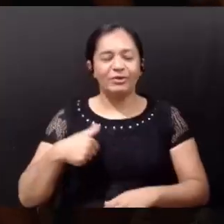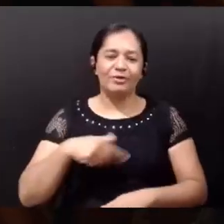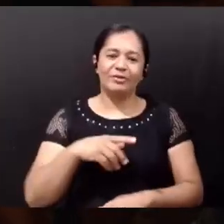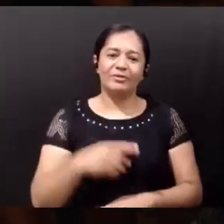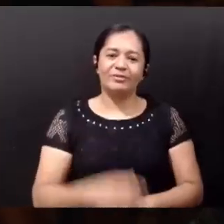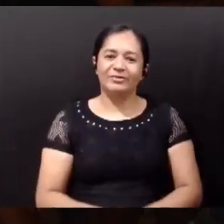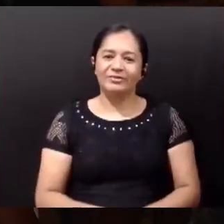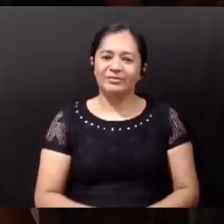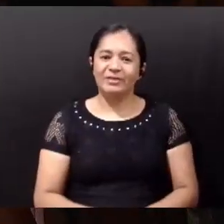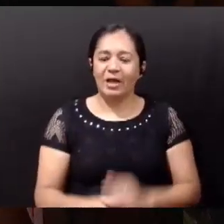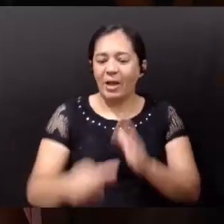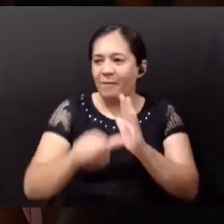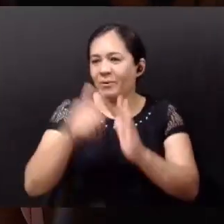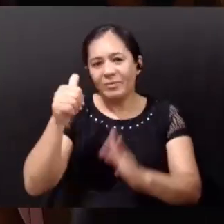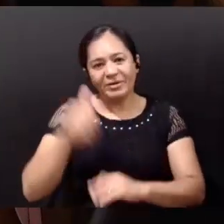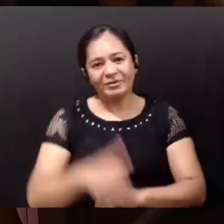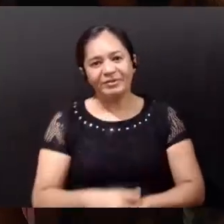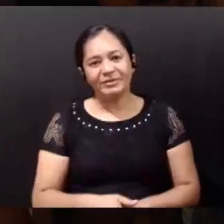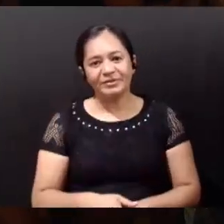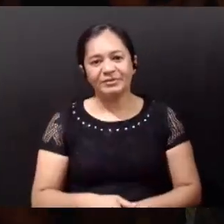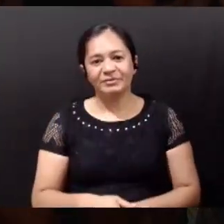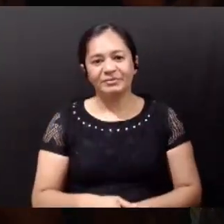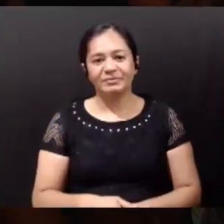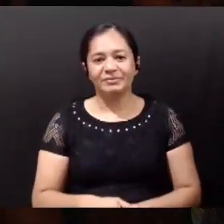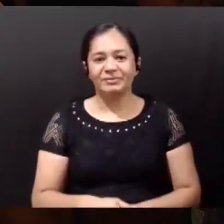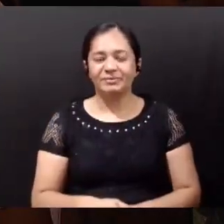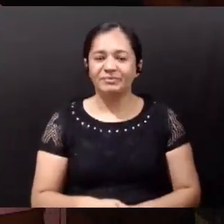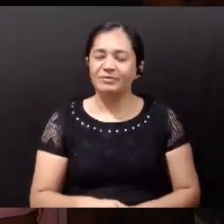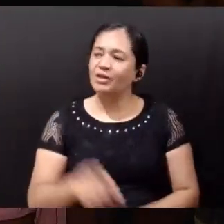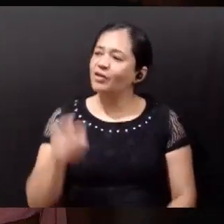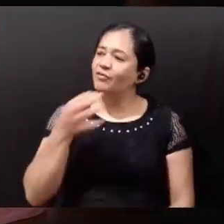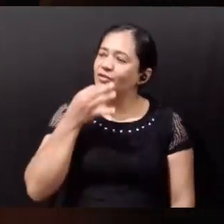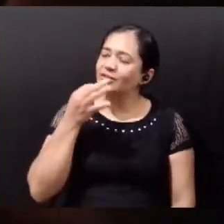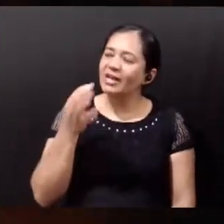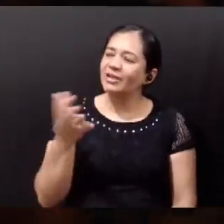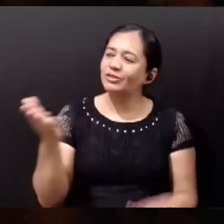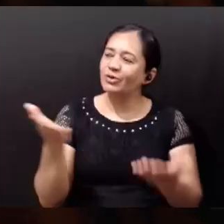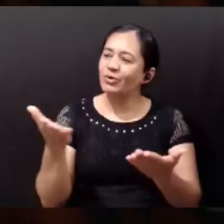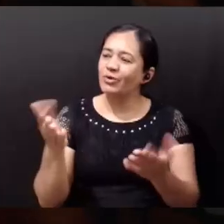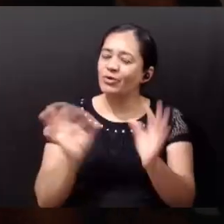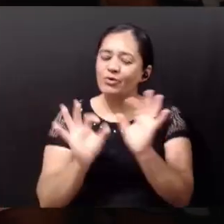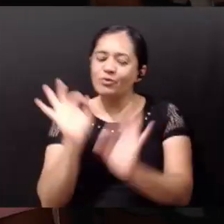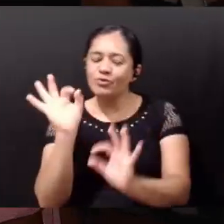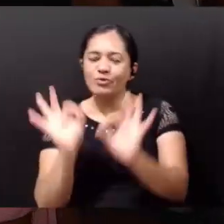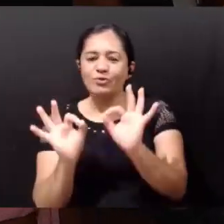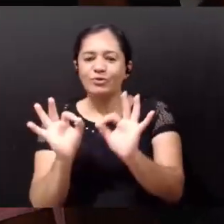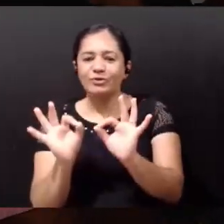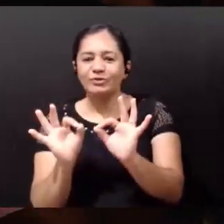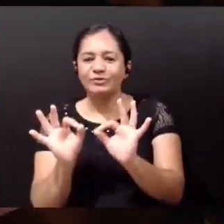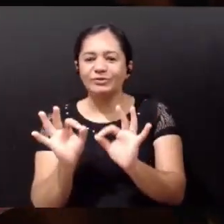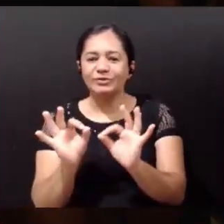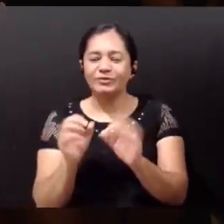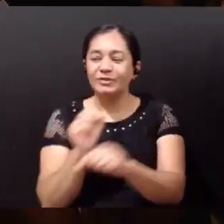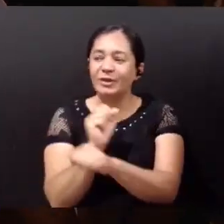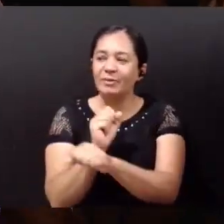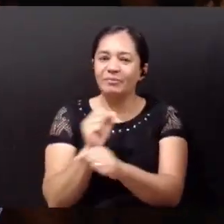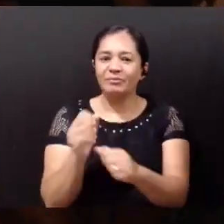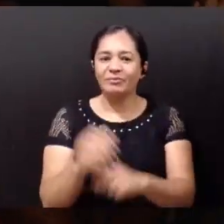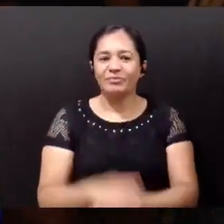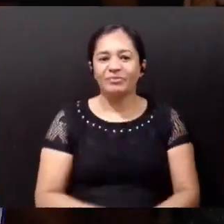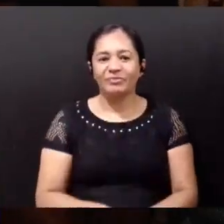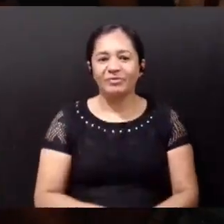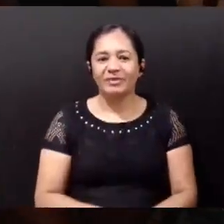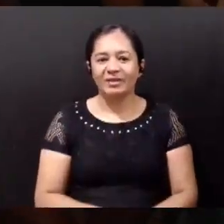eu venho aqui, assim, entendeu? O que você já está achando dessa organização, enquanto vocês esperam aqui? Não, enquanto o pessoal assim,